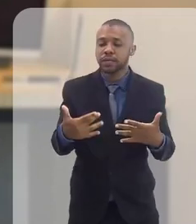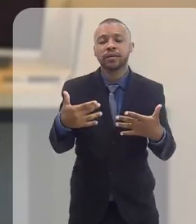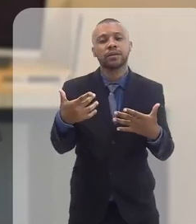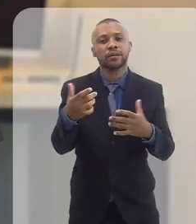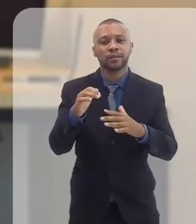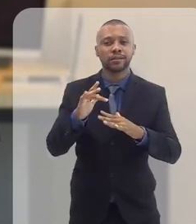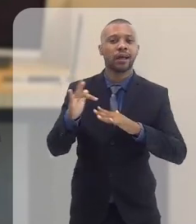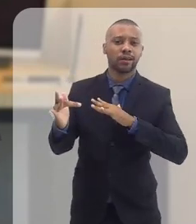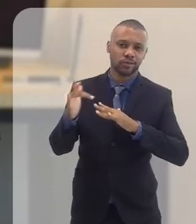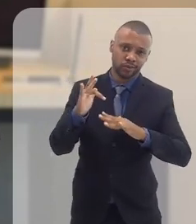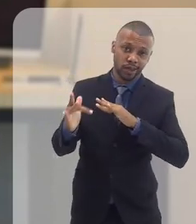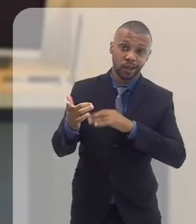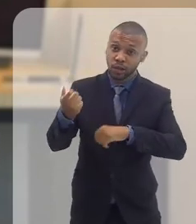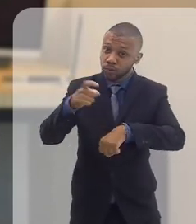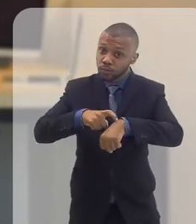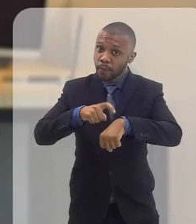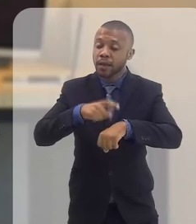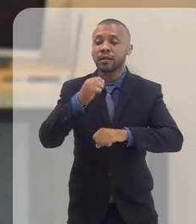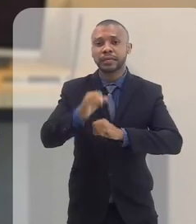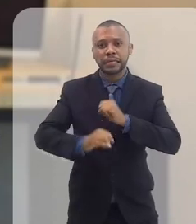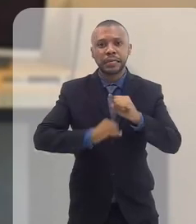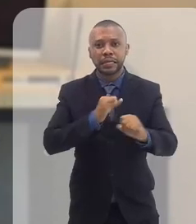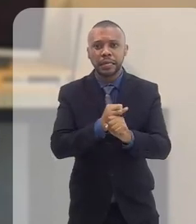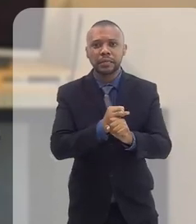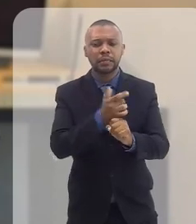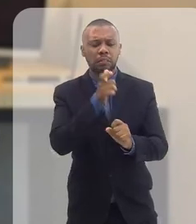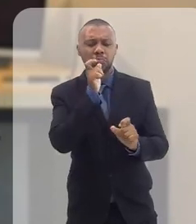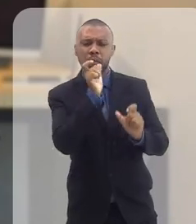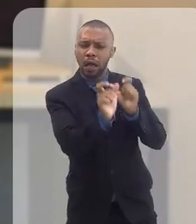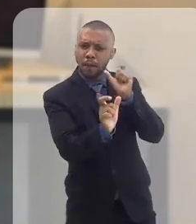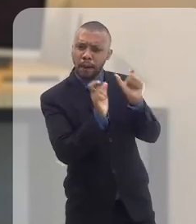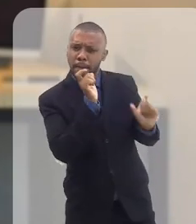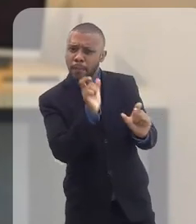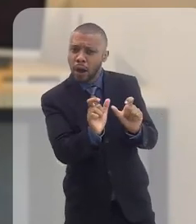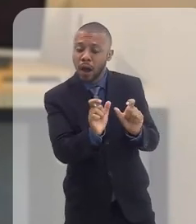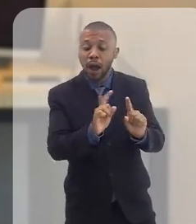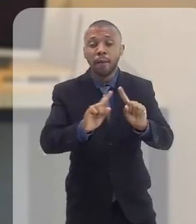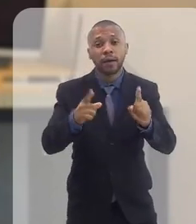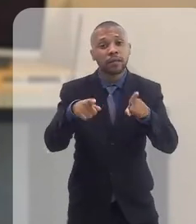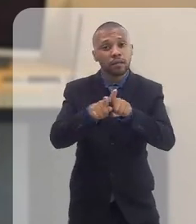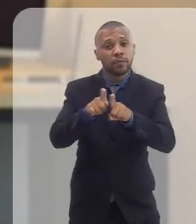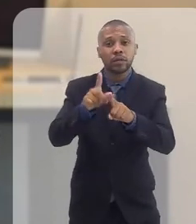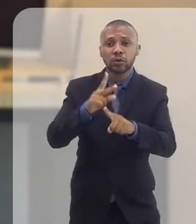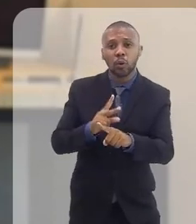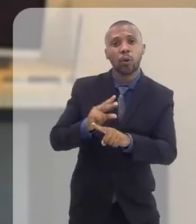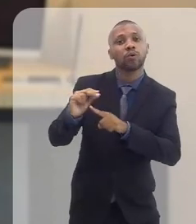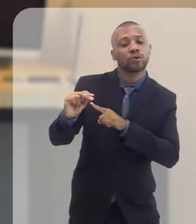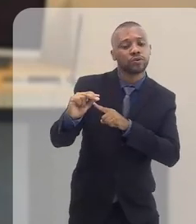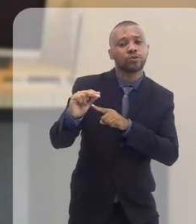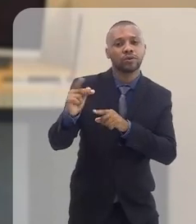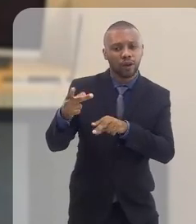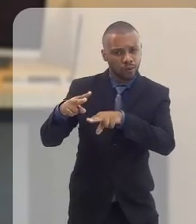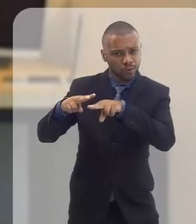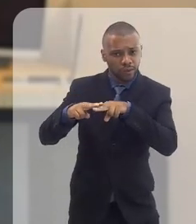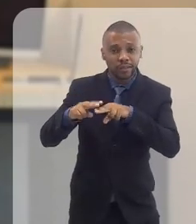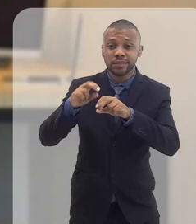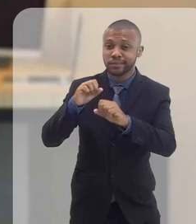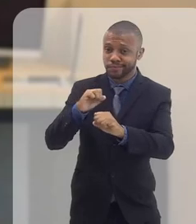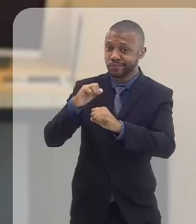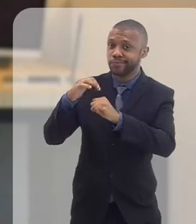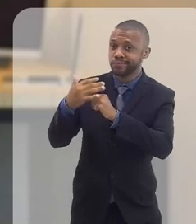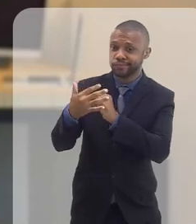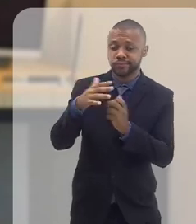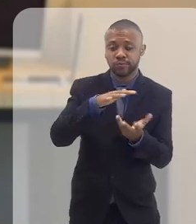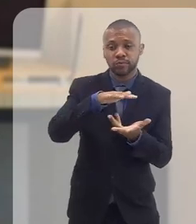No momento em que a ciência tem sido palco de ataques e questionamentos, mas também de conquistas diante da pandemia